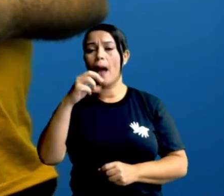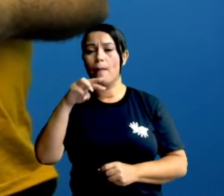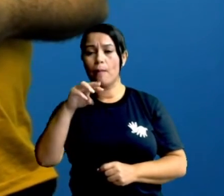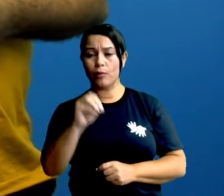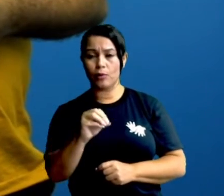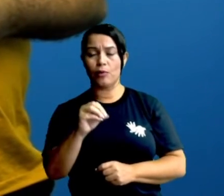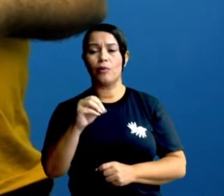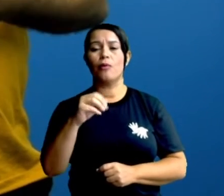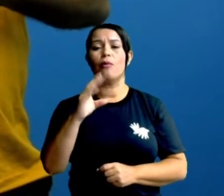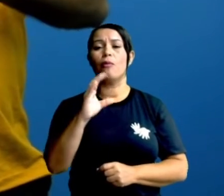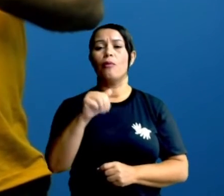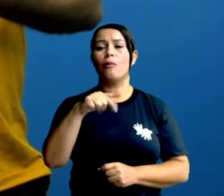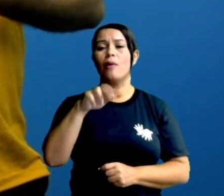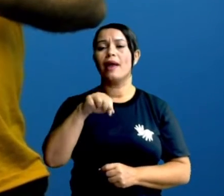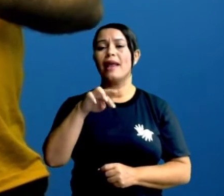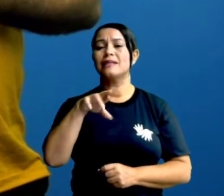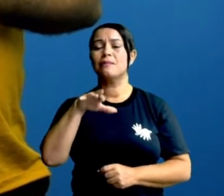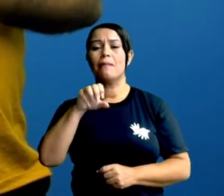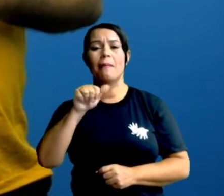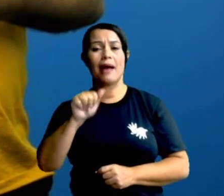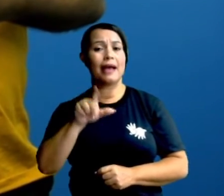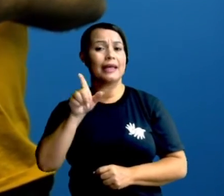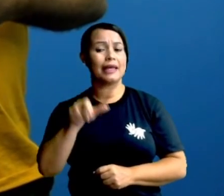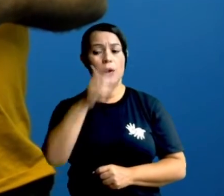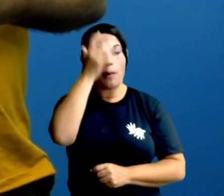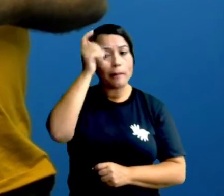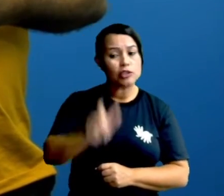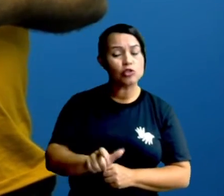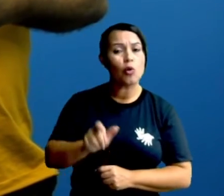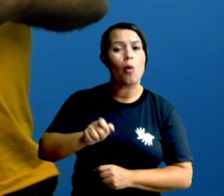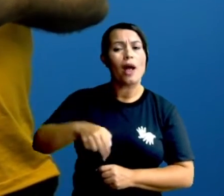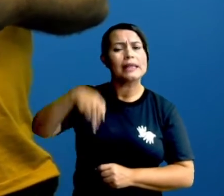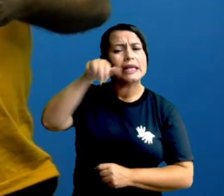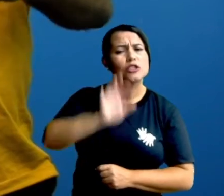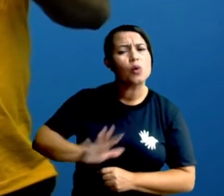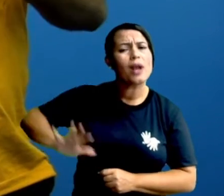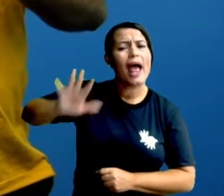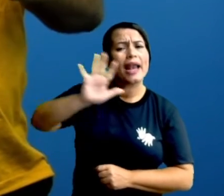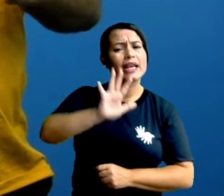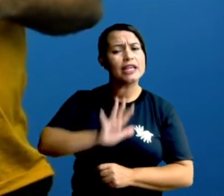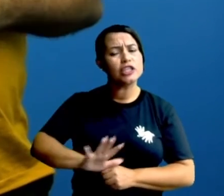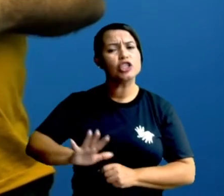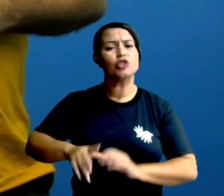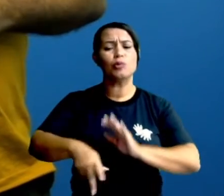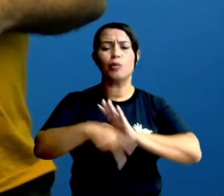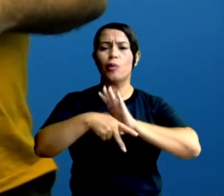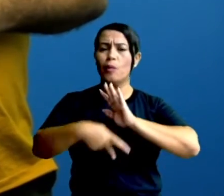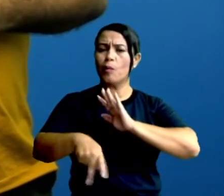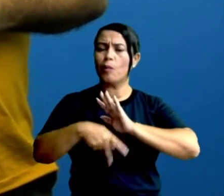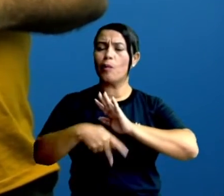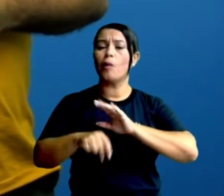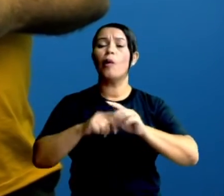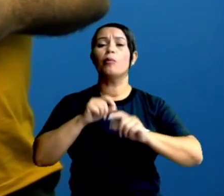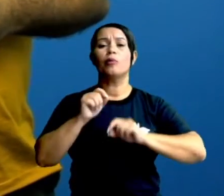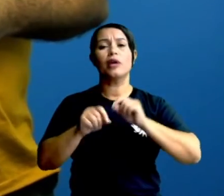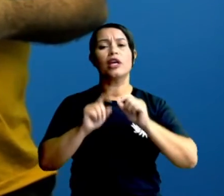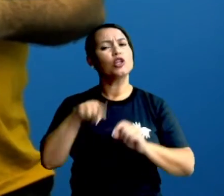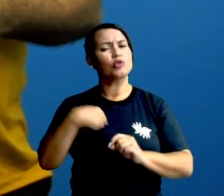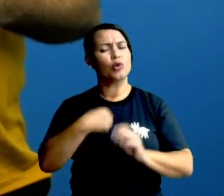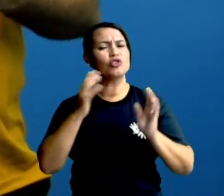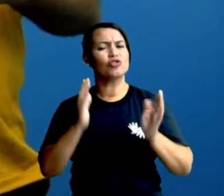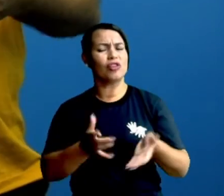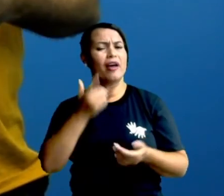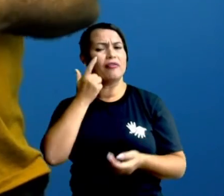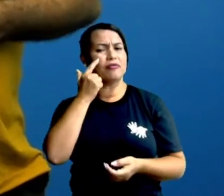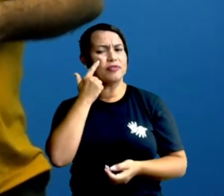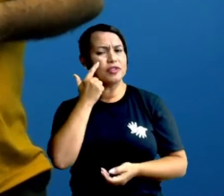era extremamente nacionalista, né, um nacionalismo que a gente tem